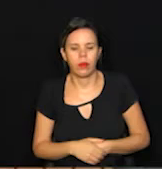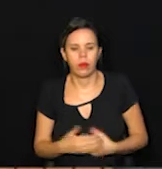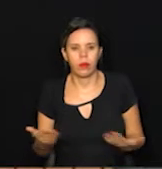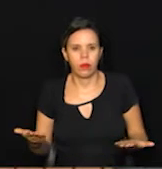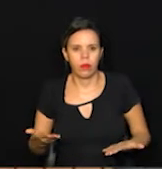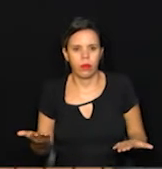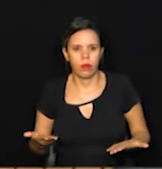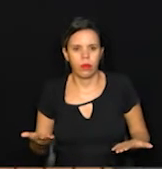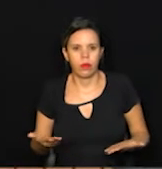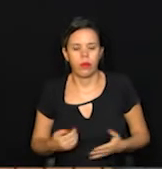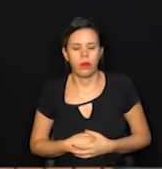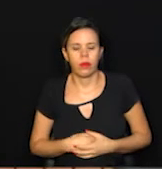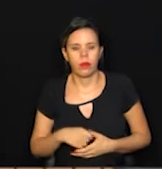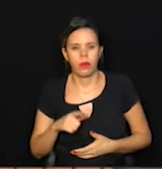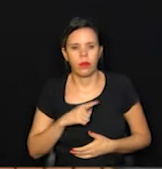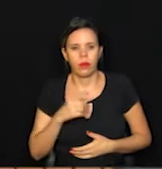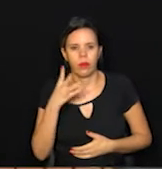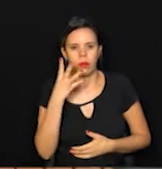Agora, com a portaria